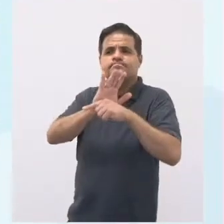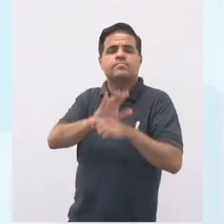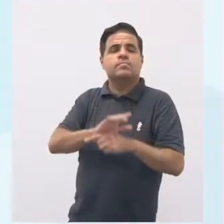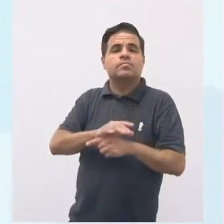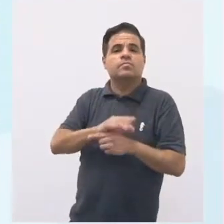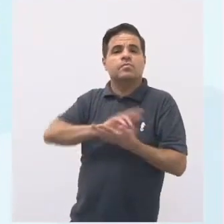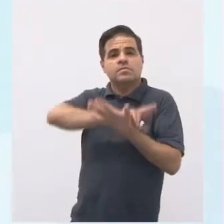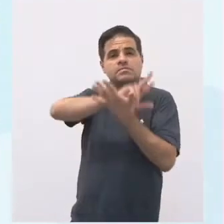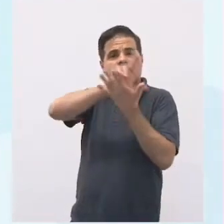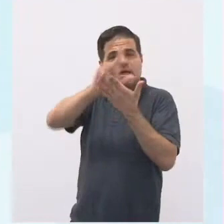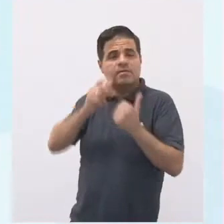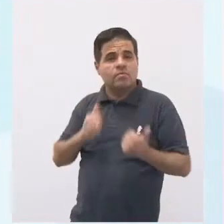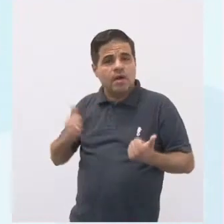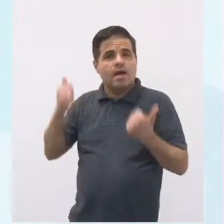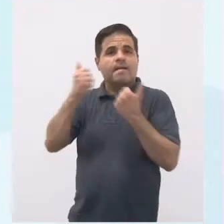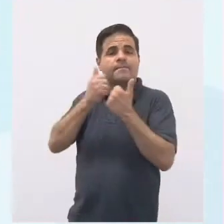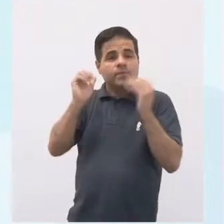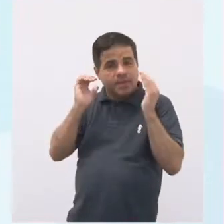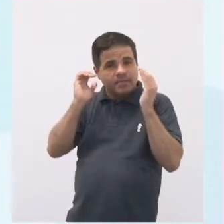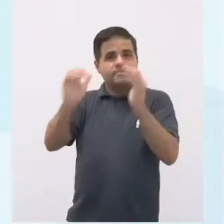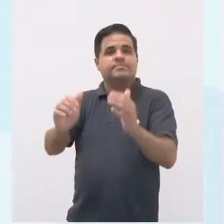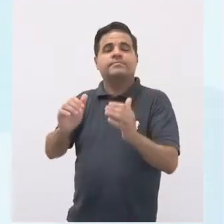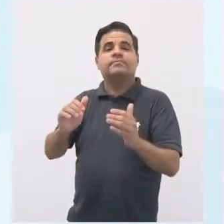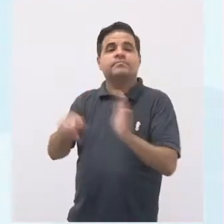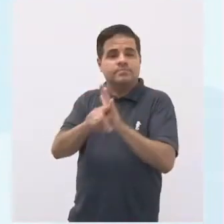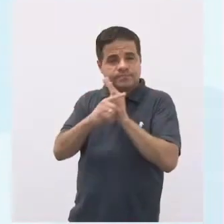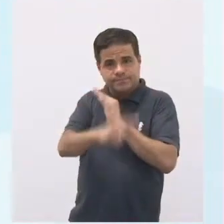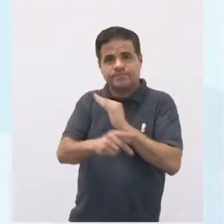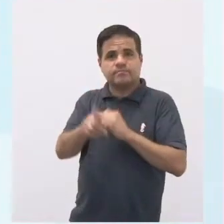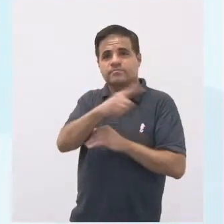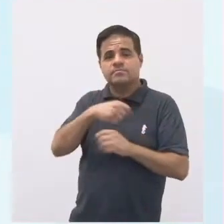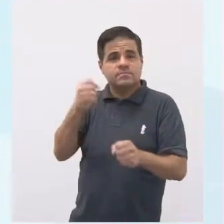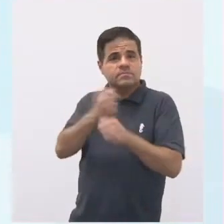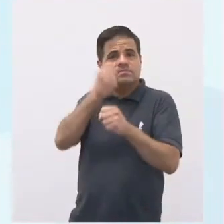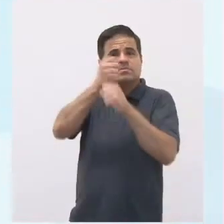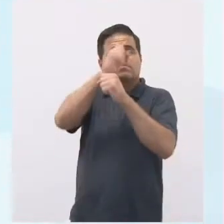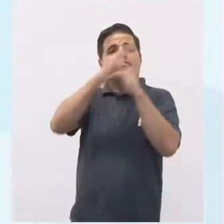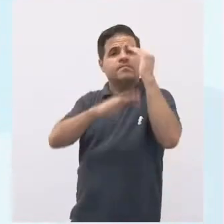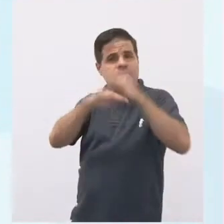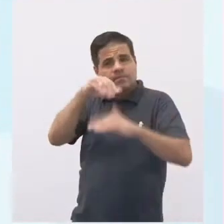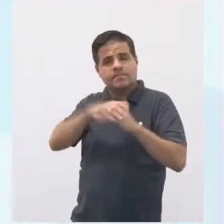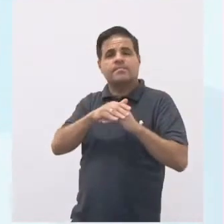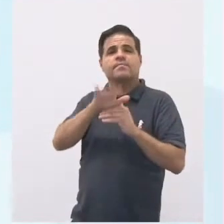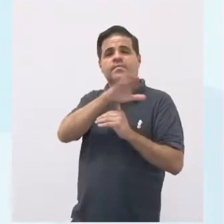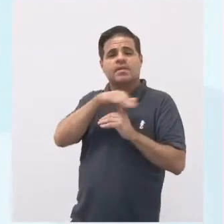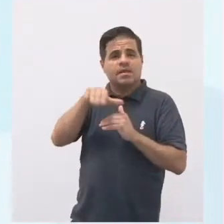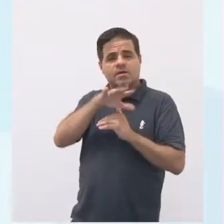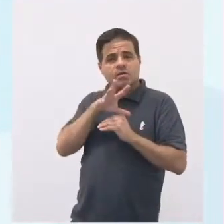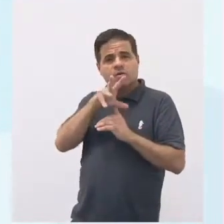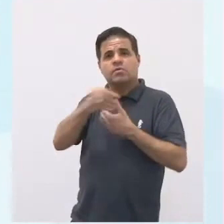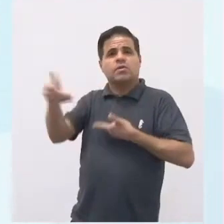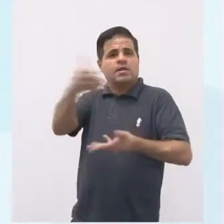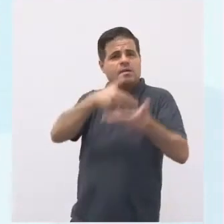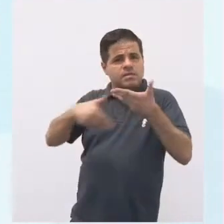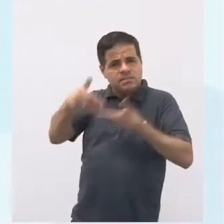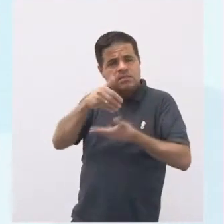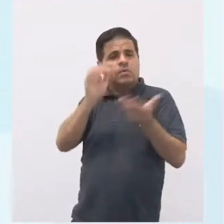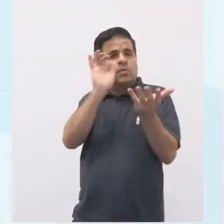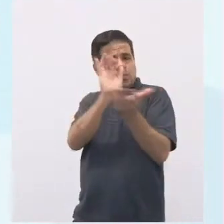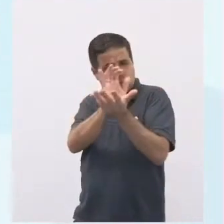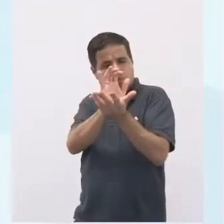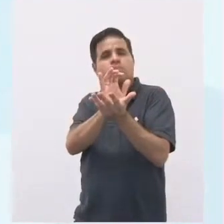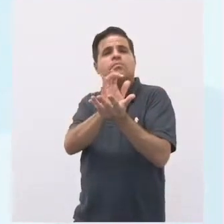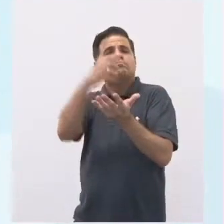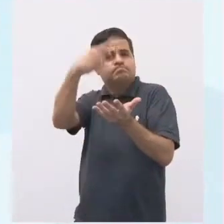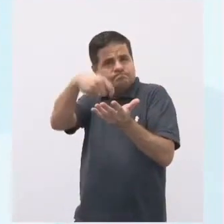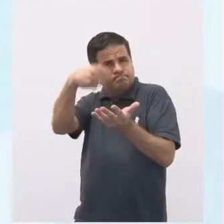Os aspectos de apoio e respeito são partes imprescindíveis para uma construção colaborativa, claro, né, toda a relação em grupo tem